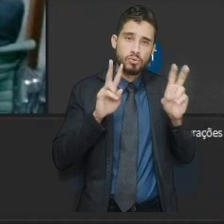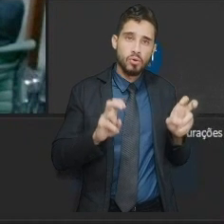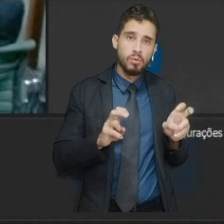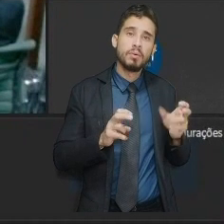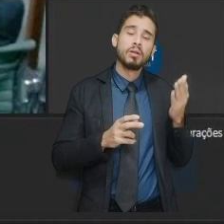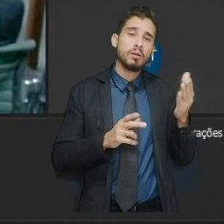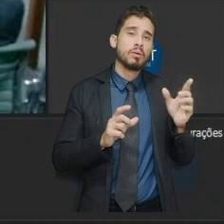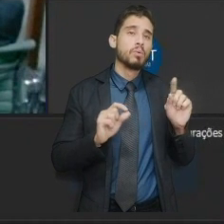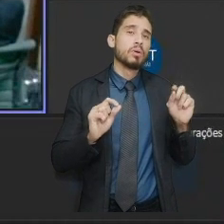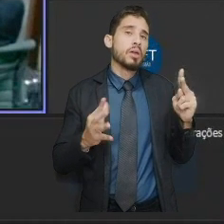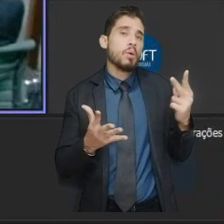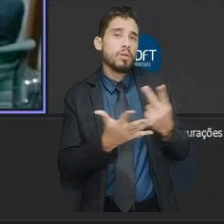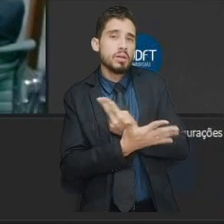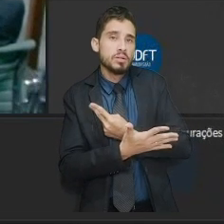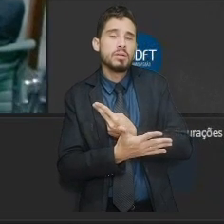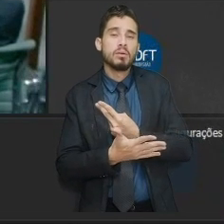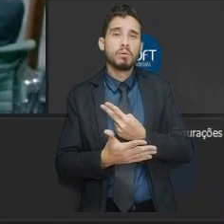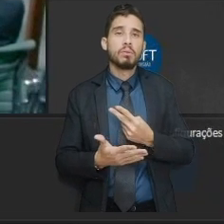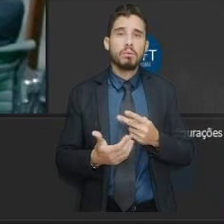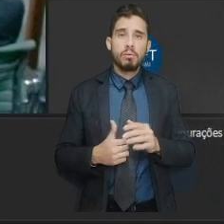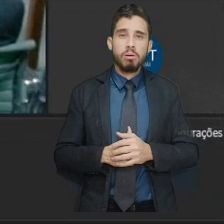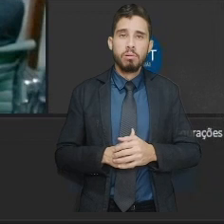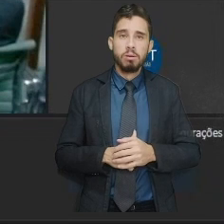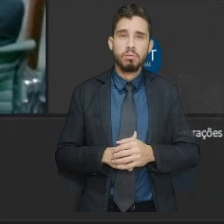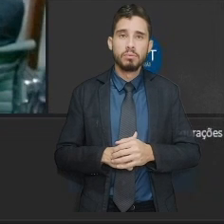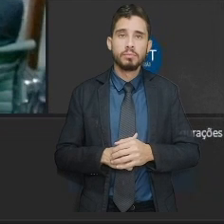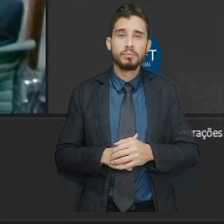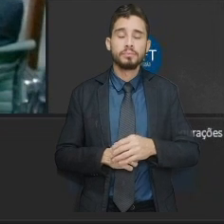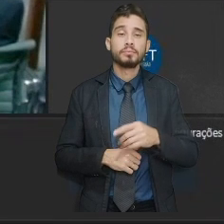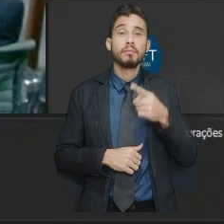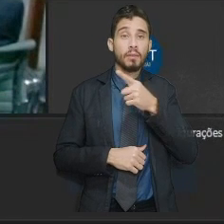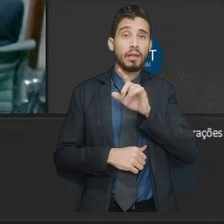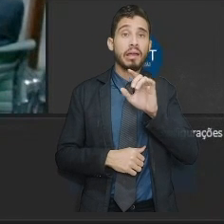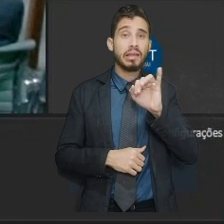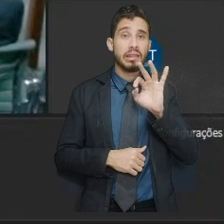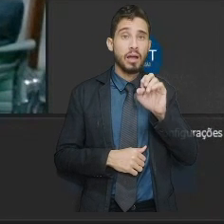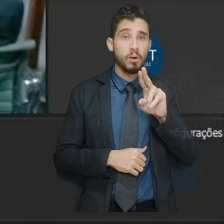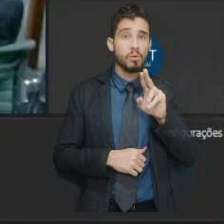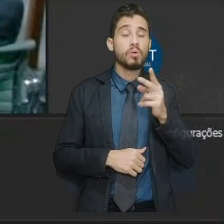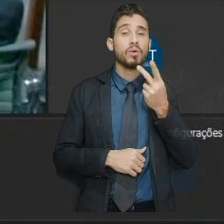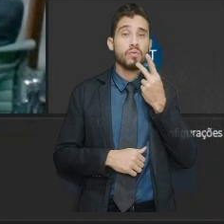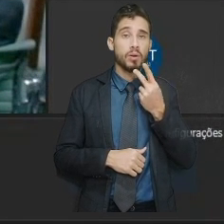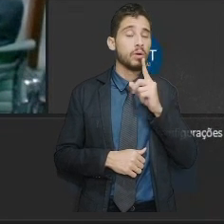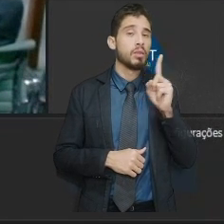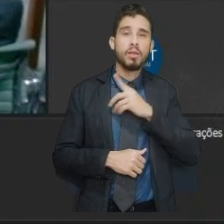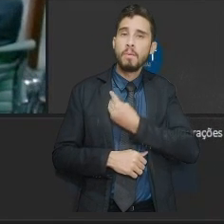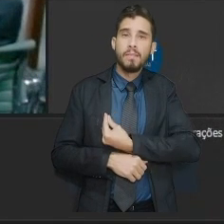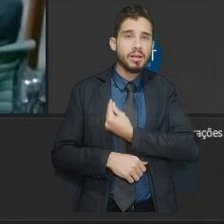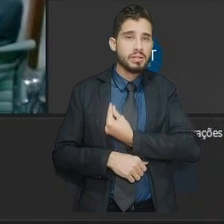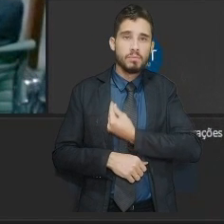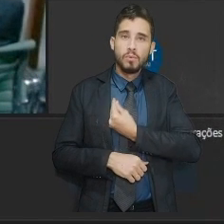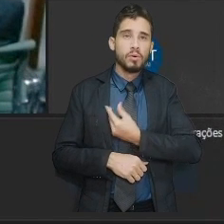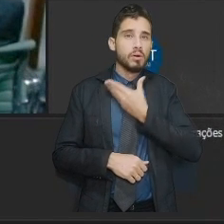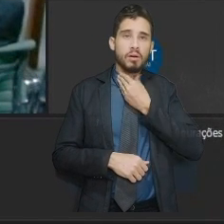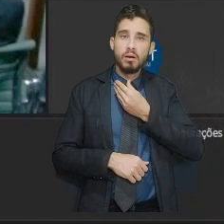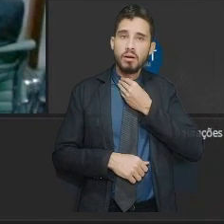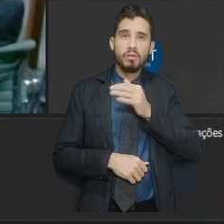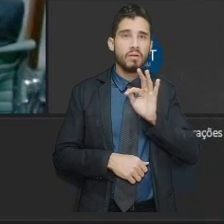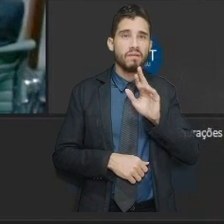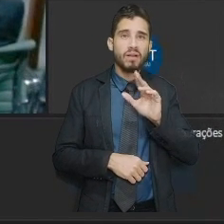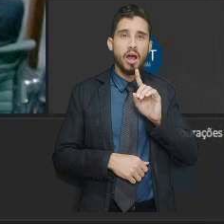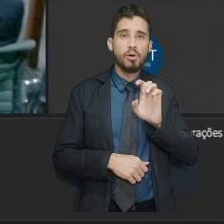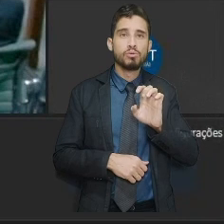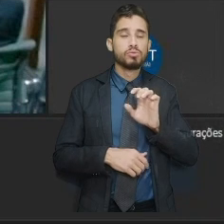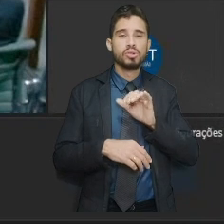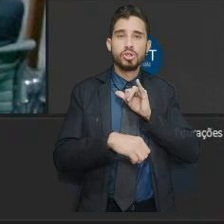benefício da dúvida, né, do juízo do primeiro grau, quanto à sua participação na fraude, algo que não foi concedido à